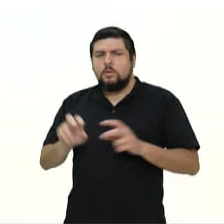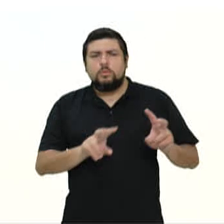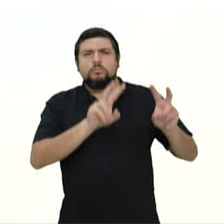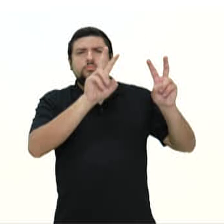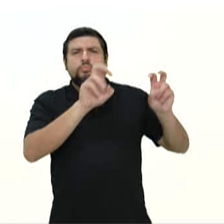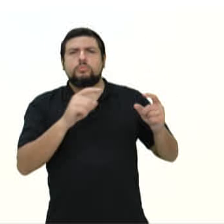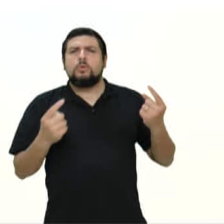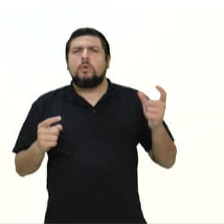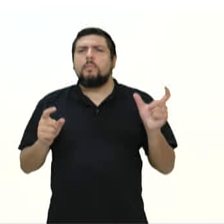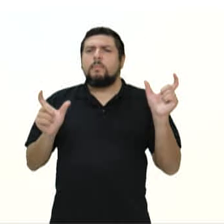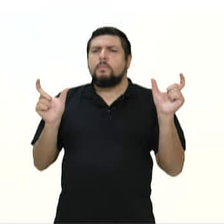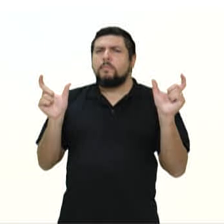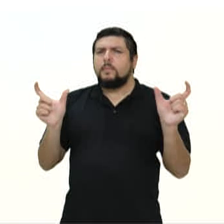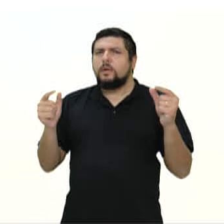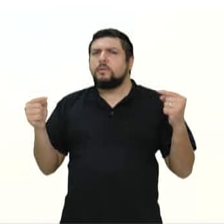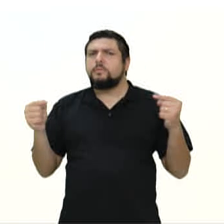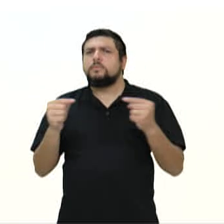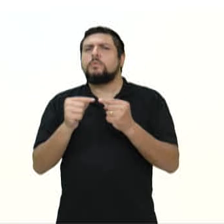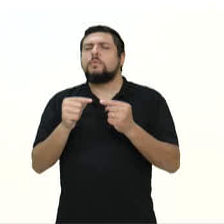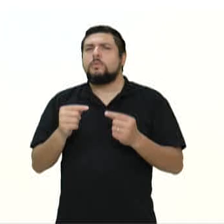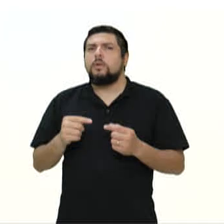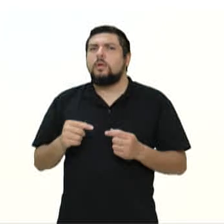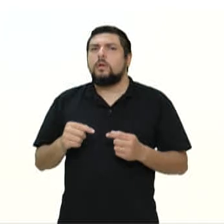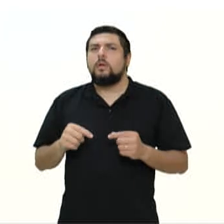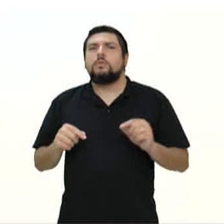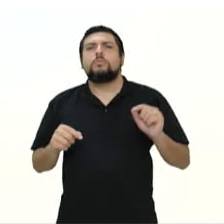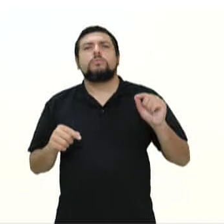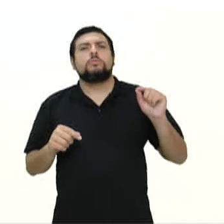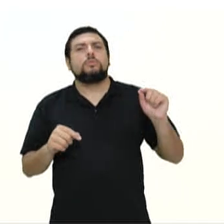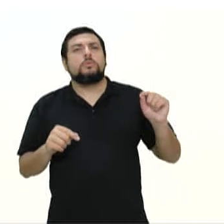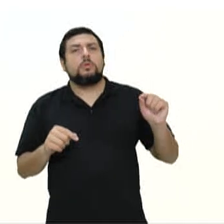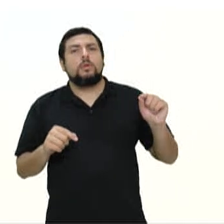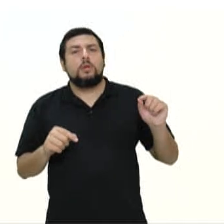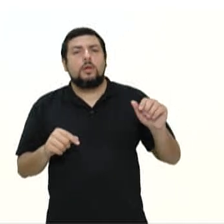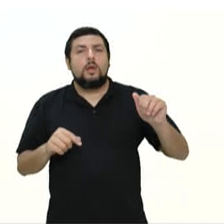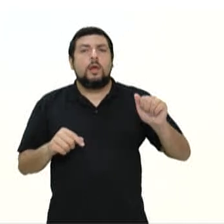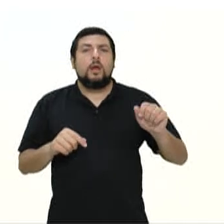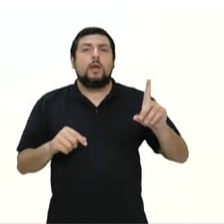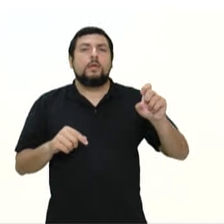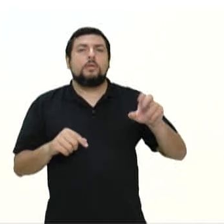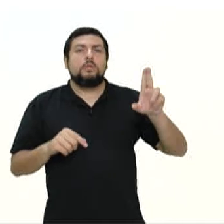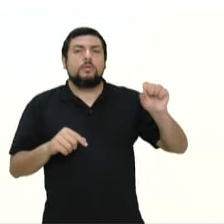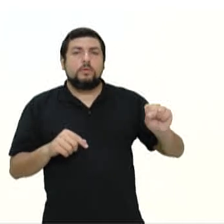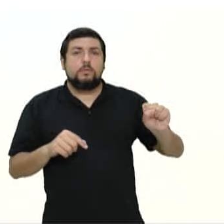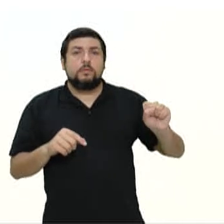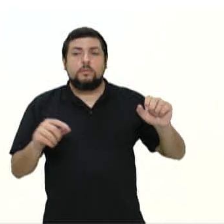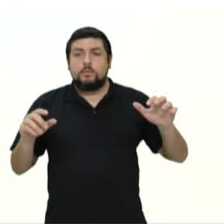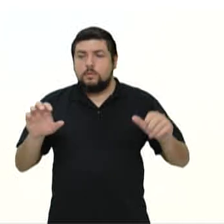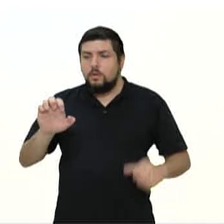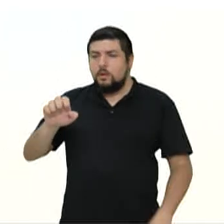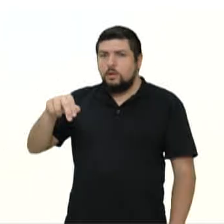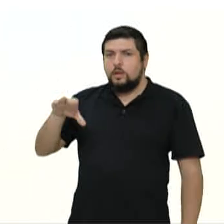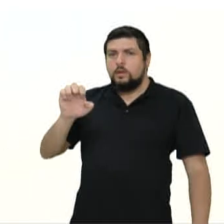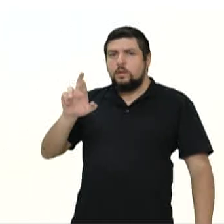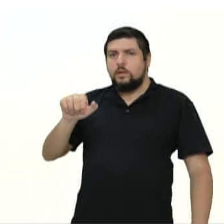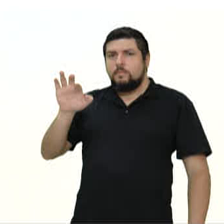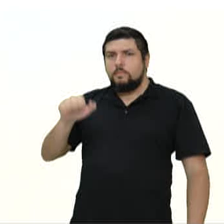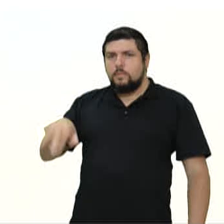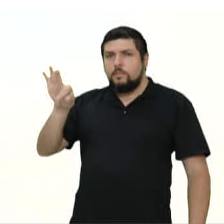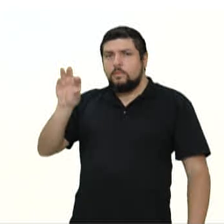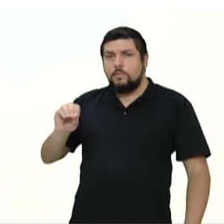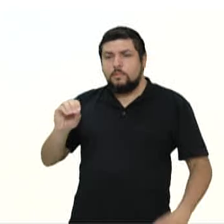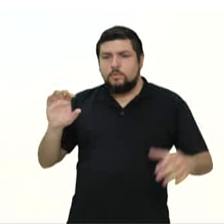título, a palavra adeus tem relação com a palavra encerramento. Então, elas estão ligadas,